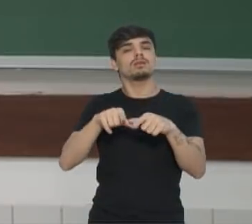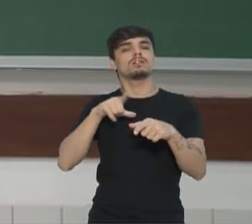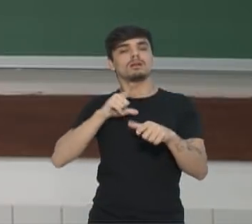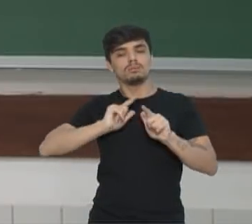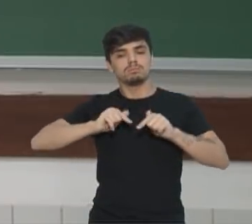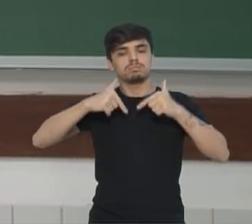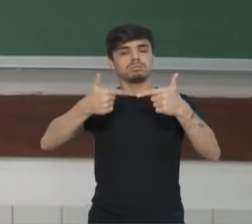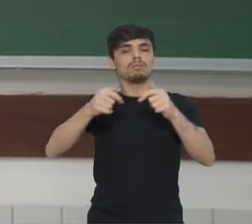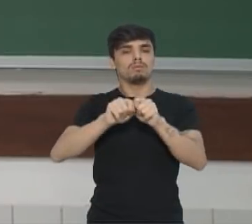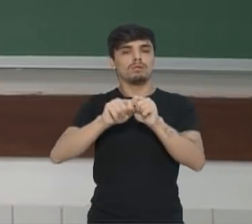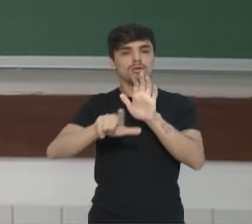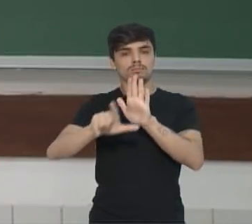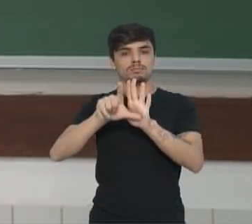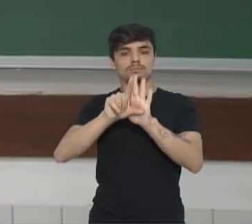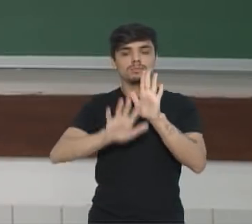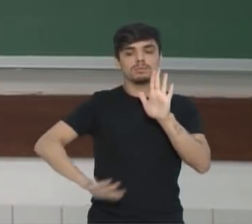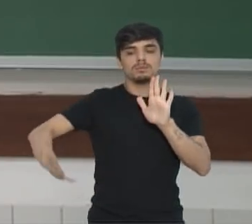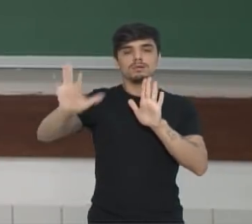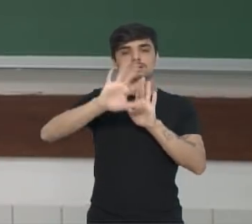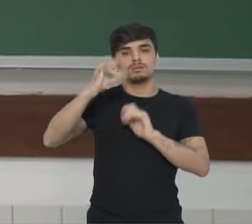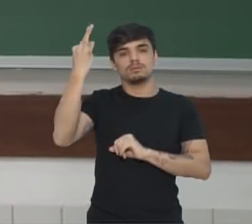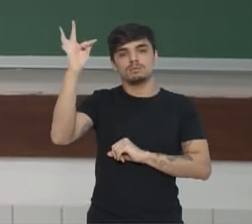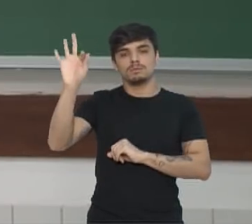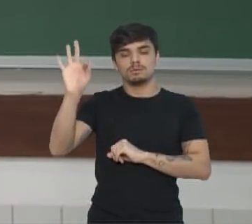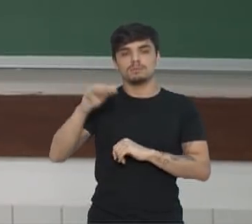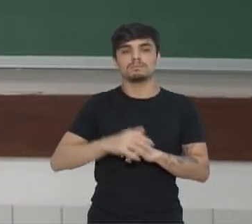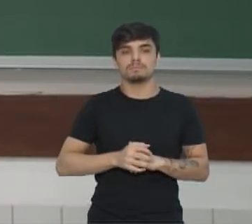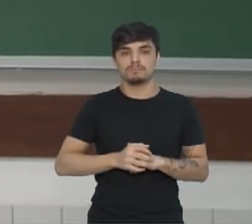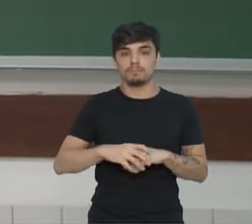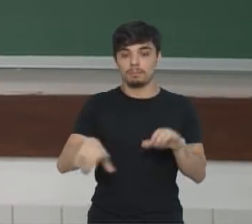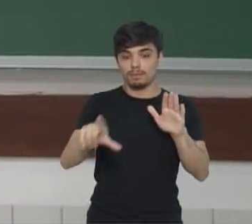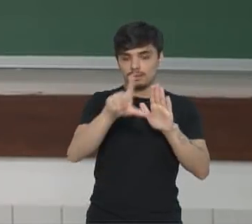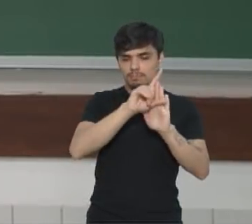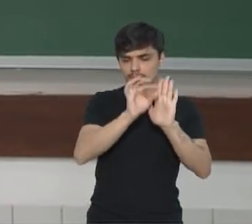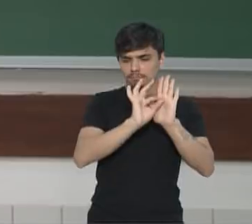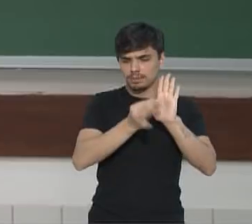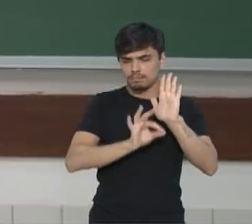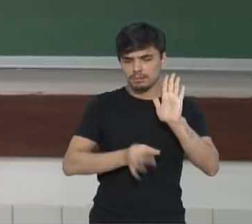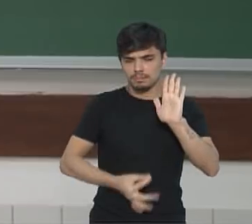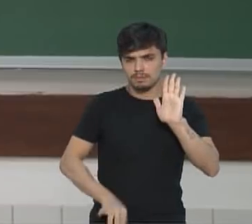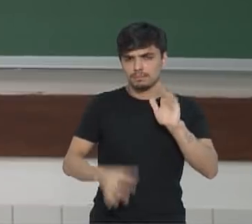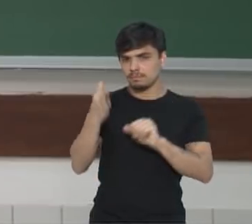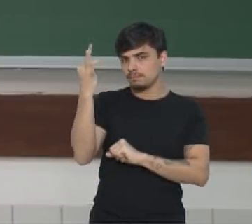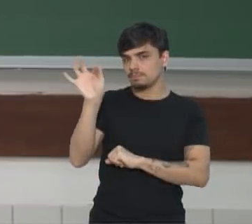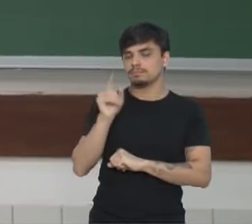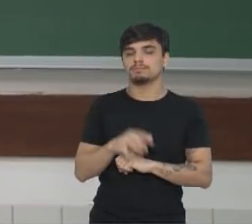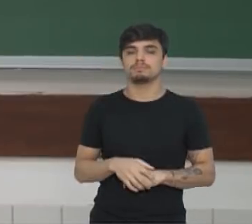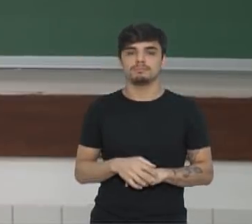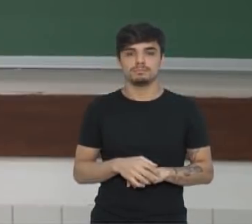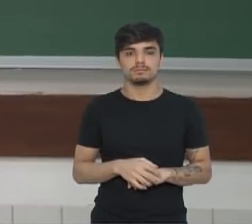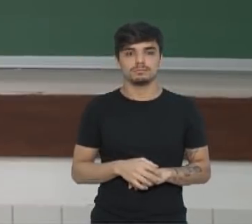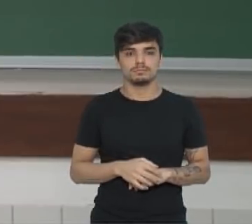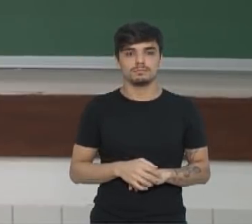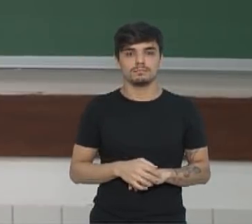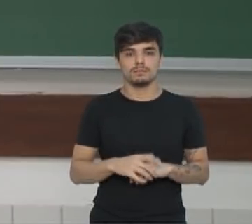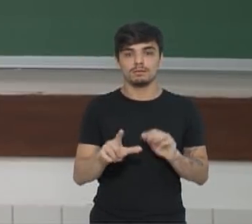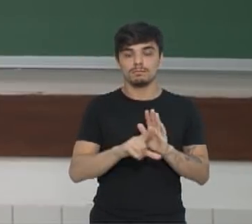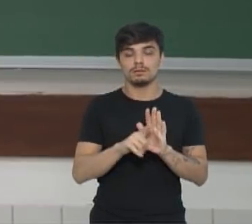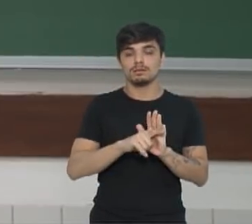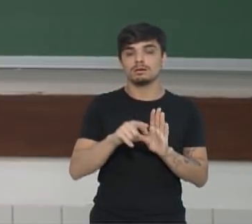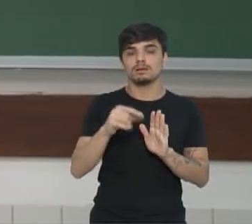trabalhando em criar as leis gerais da França, criar a Constituição da França. Essa Constituição, ela fica pronta